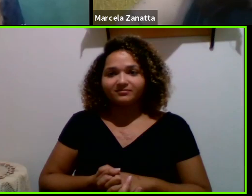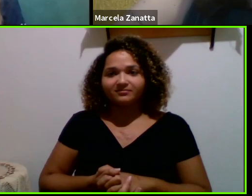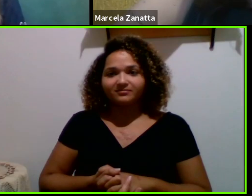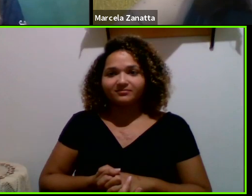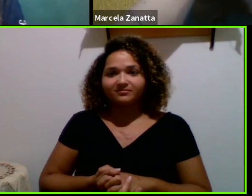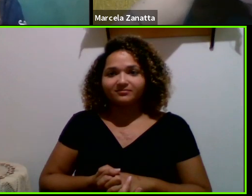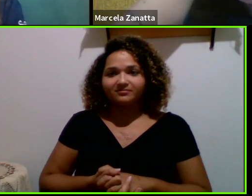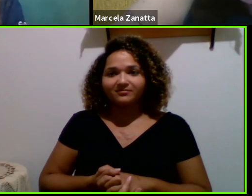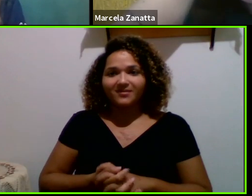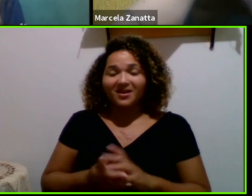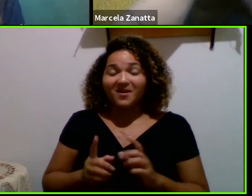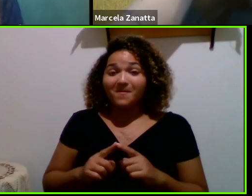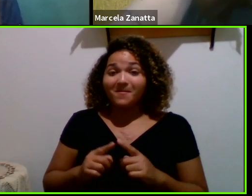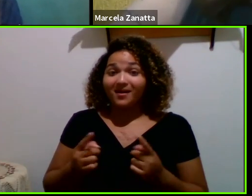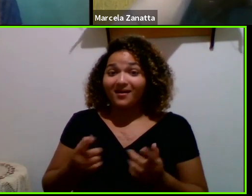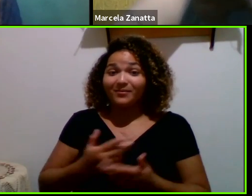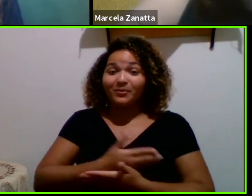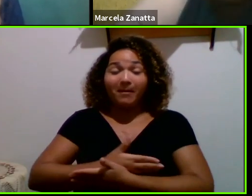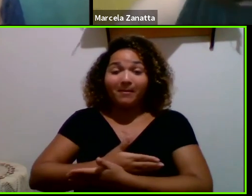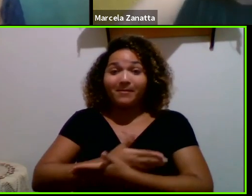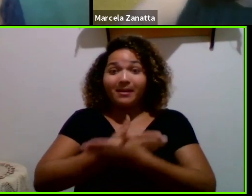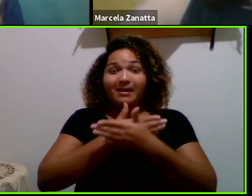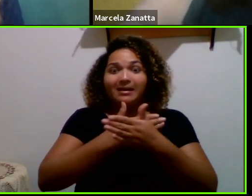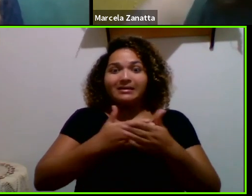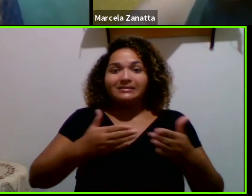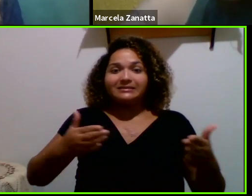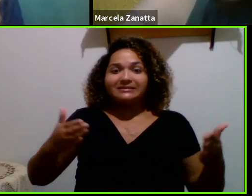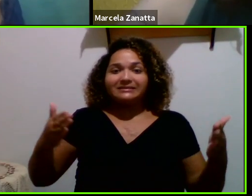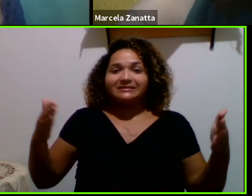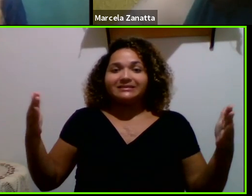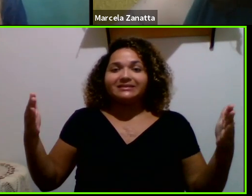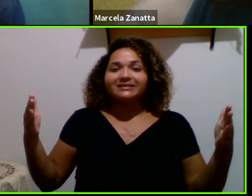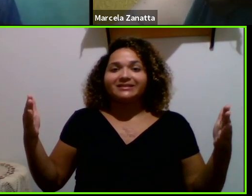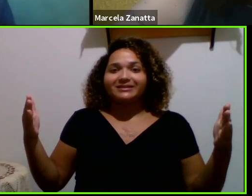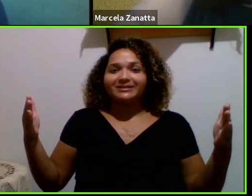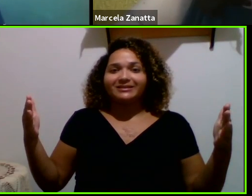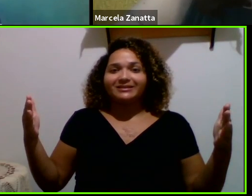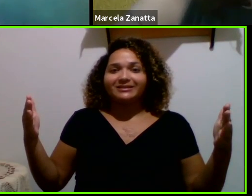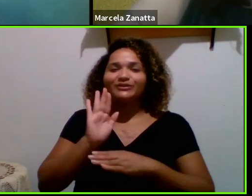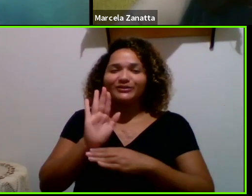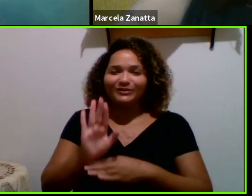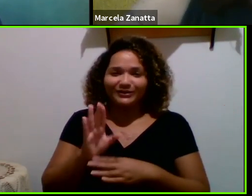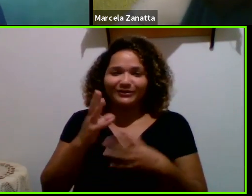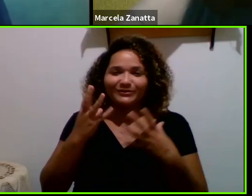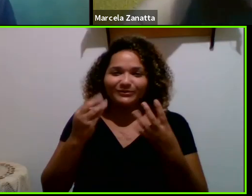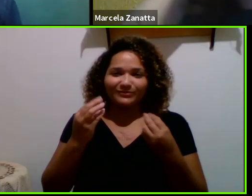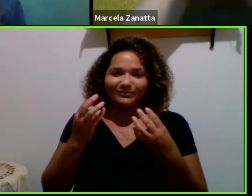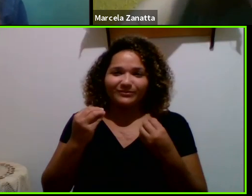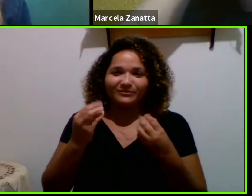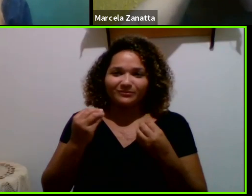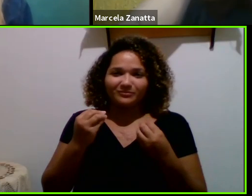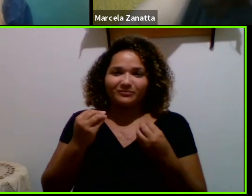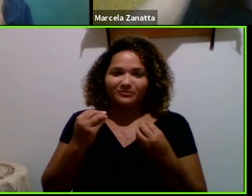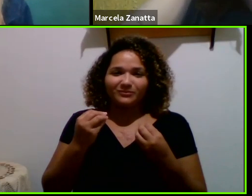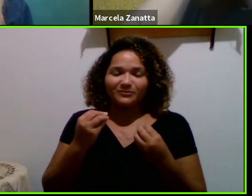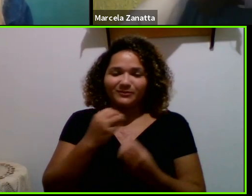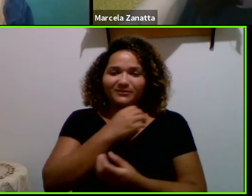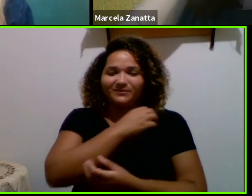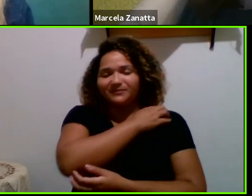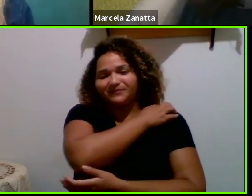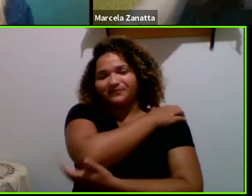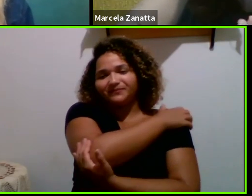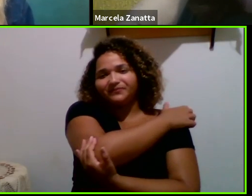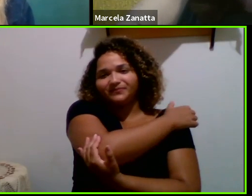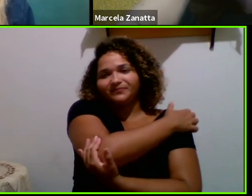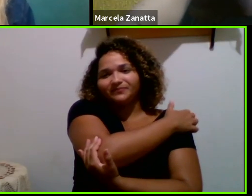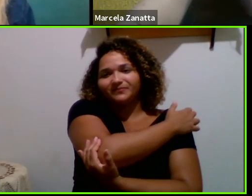são bebês grandes, não tem posição melhor. É uma posição que a gente ganha na pelve, às vezes 1,5 centímetros no